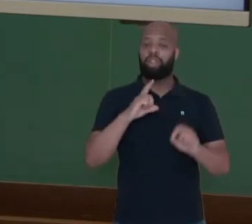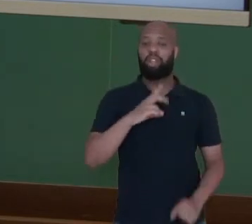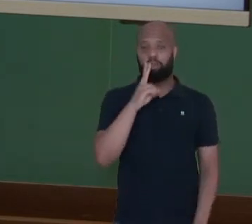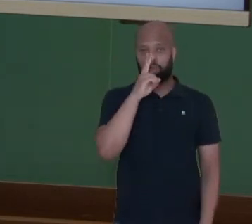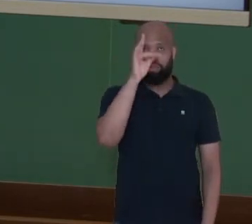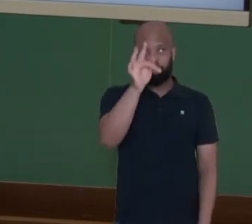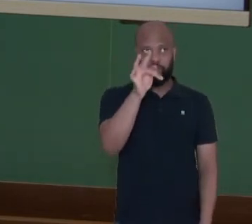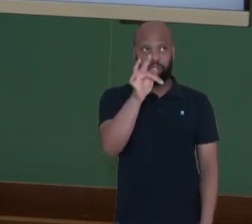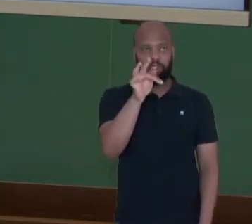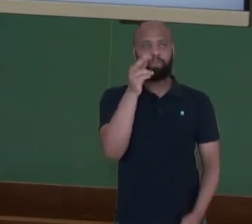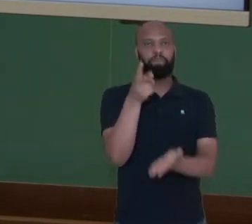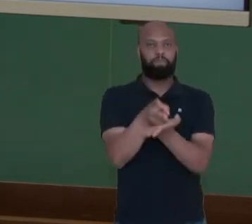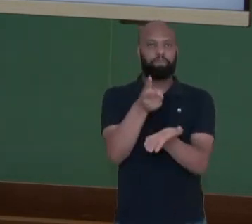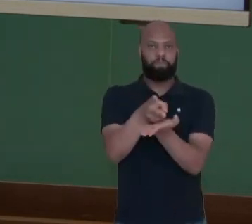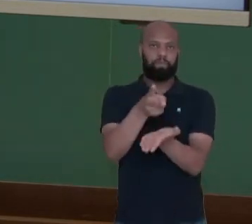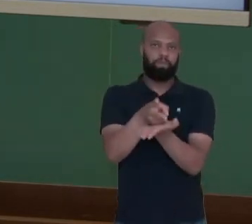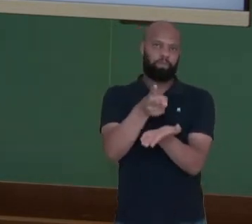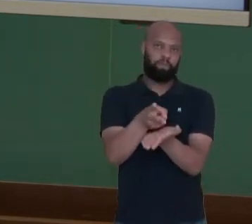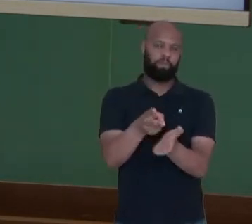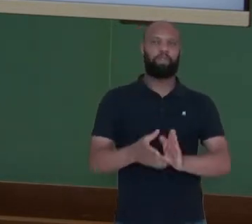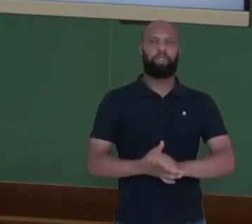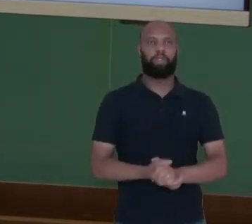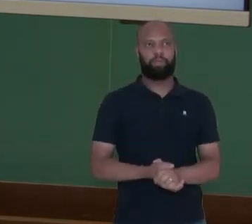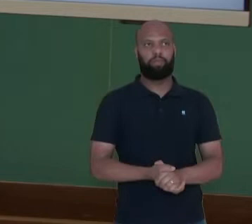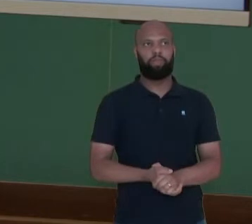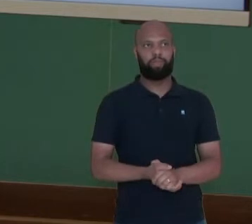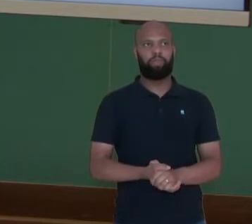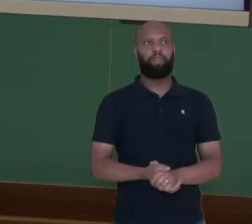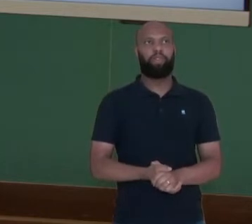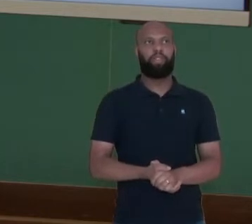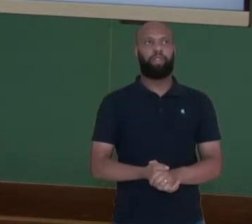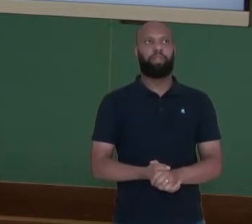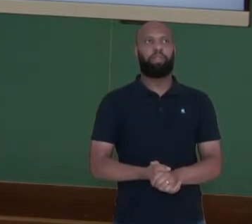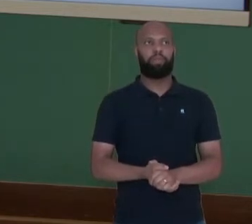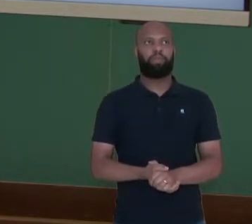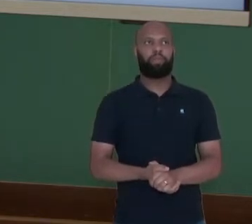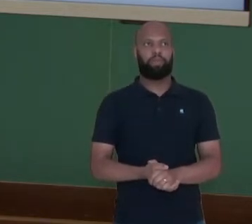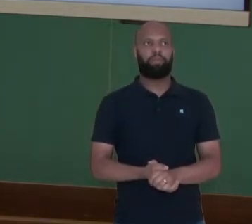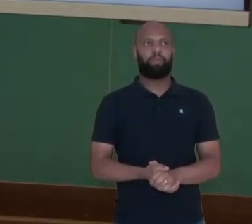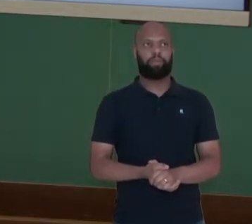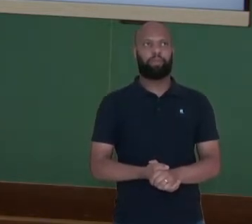força conservativa. Beleza? Vamos lá, então.